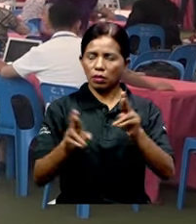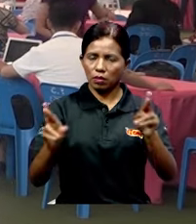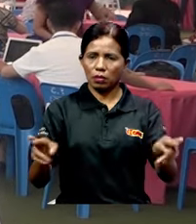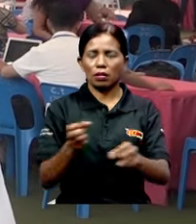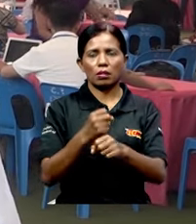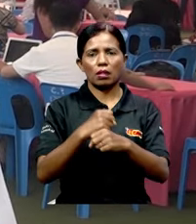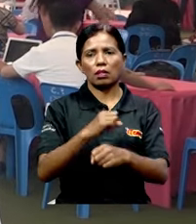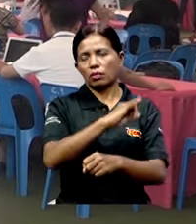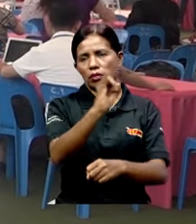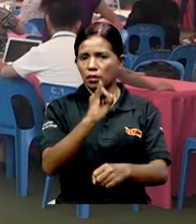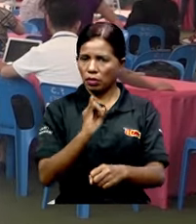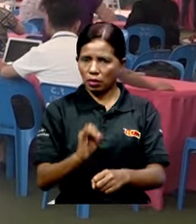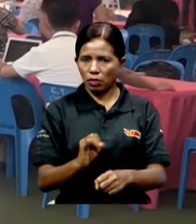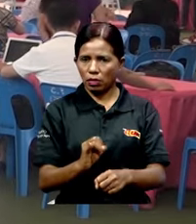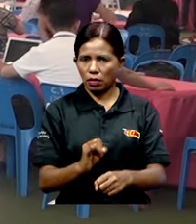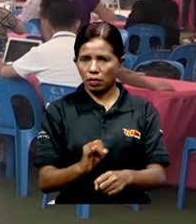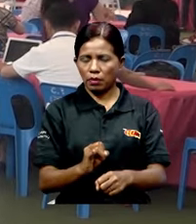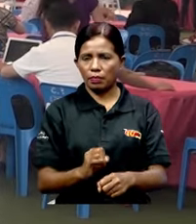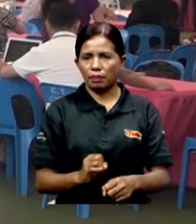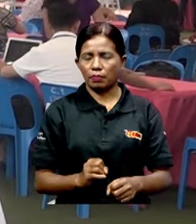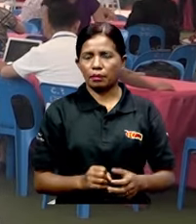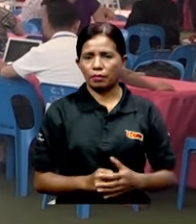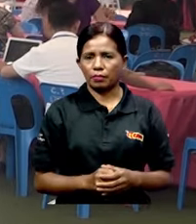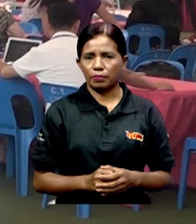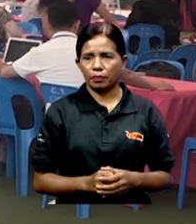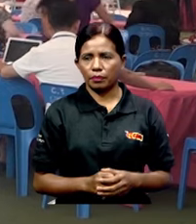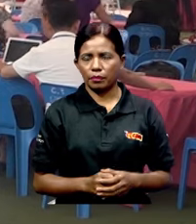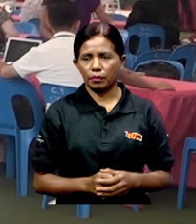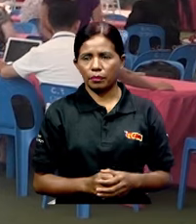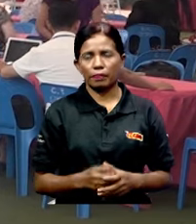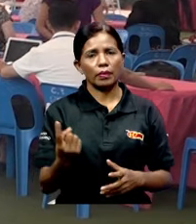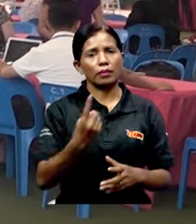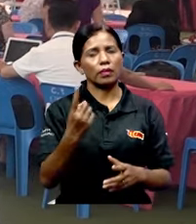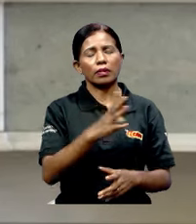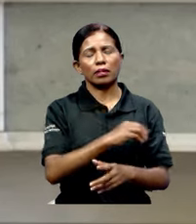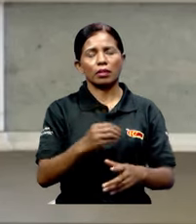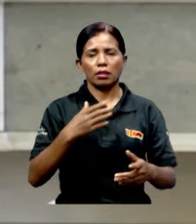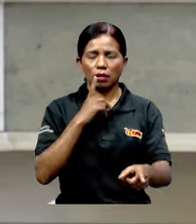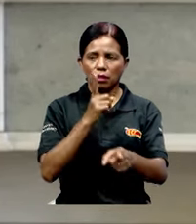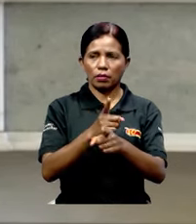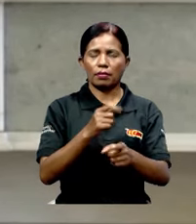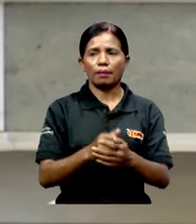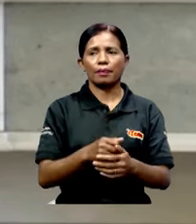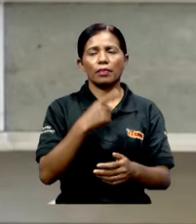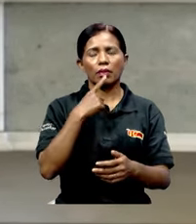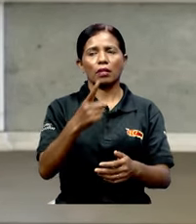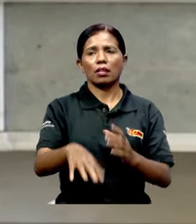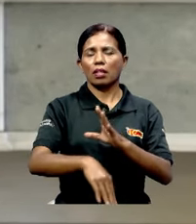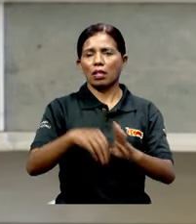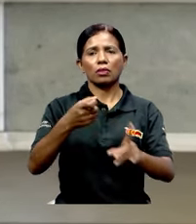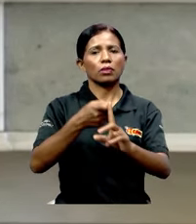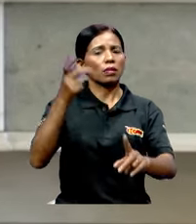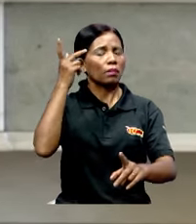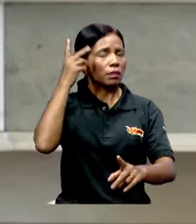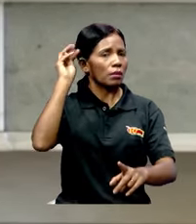demonstrar de facto, o António Costa procedeu sempre da forma mais correta. Gomes Actuir, a resignação do primeiro-ministro